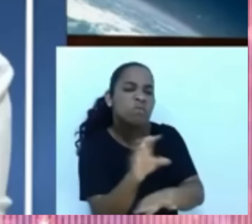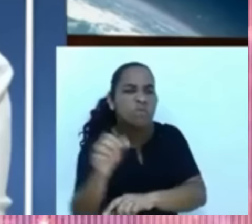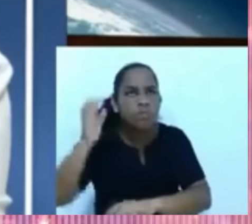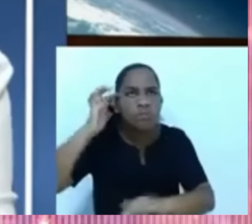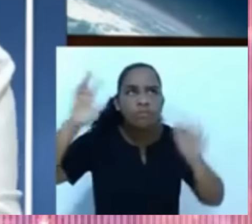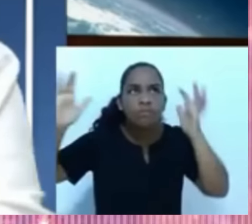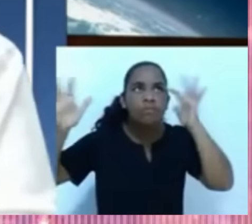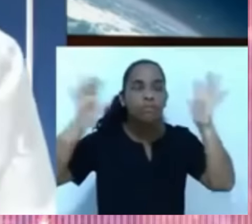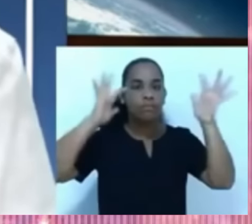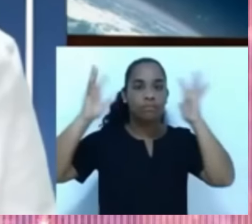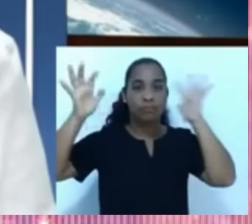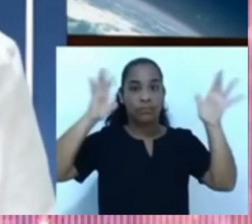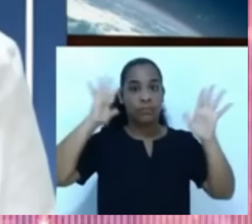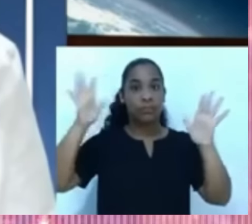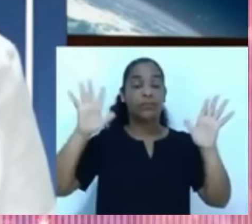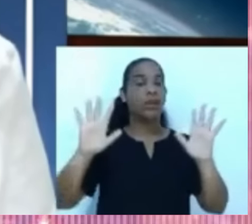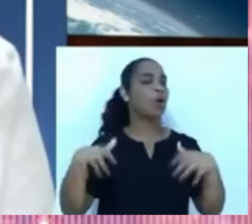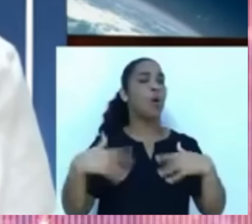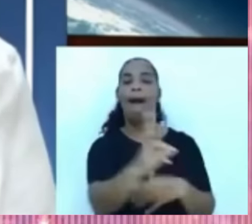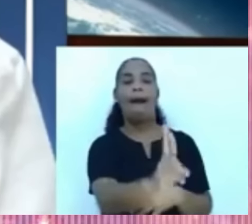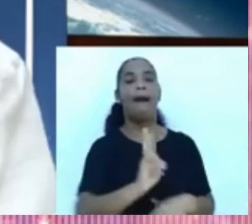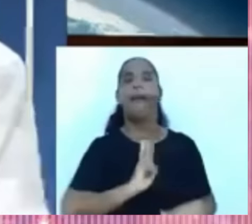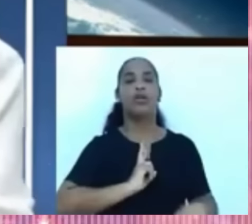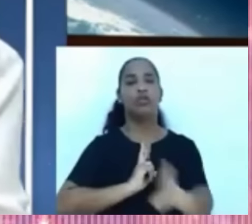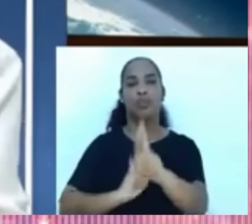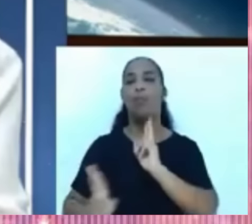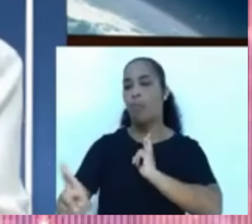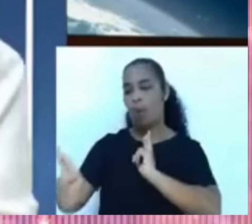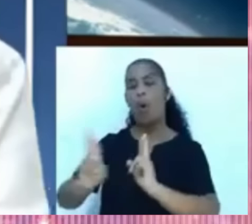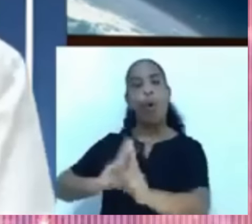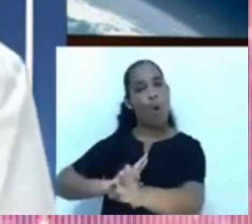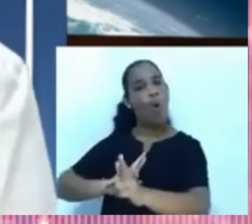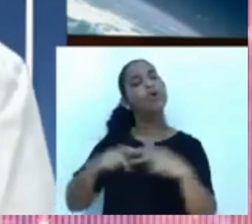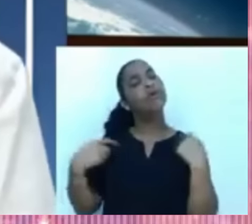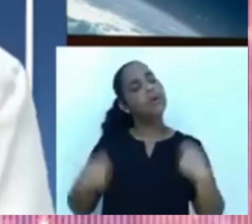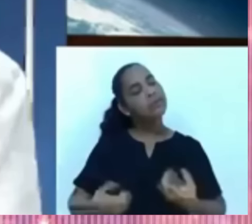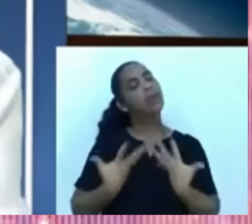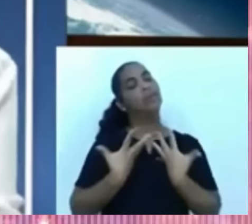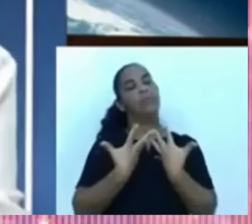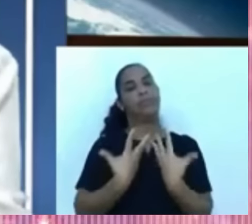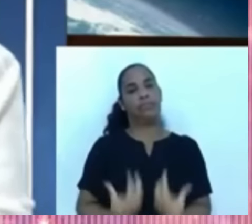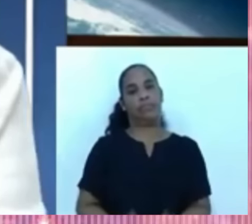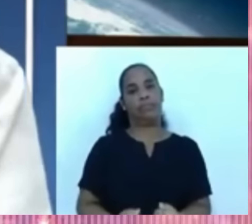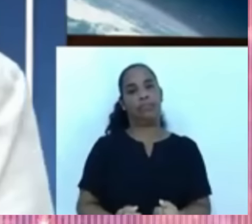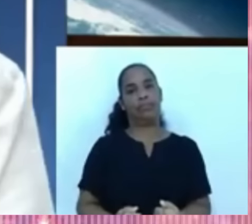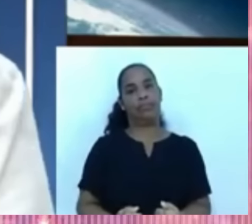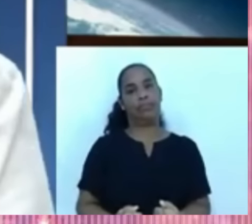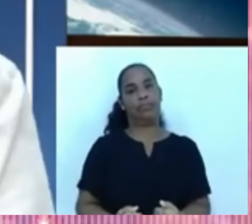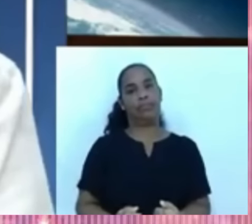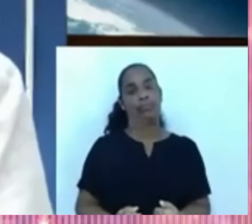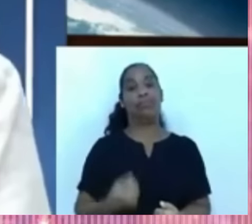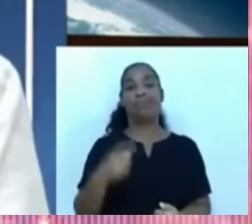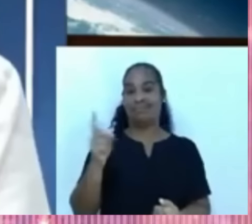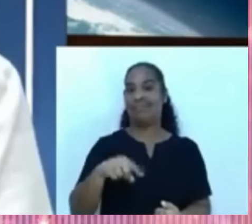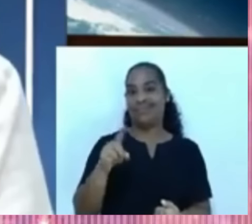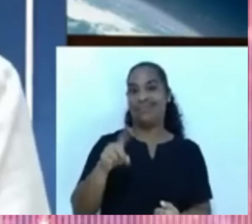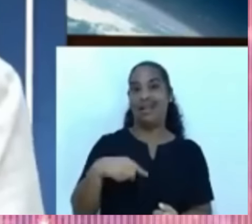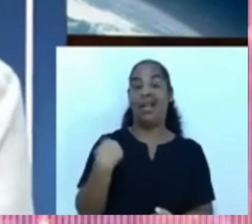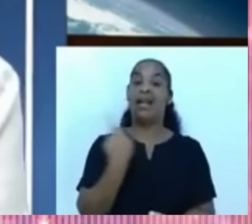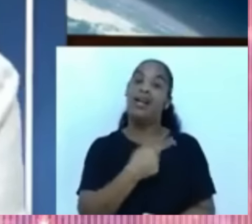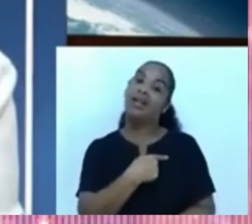acolhendo seja qual for a resposta que ele dê acolhê-lo e era sofista isto